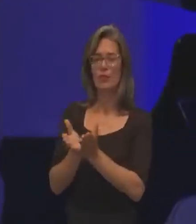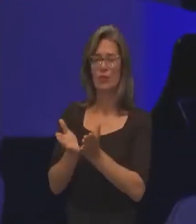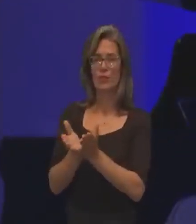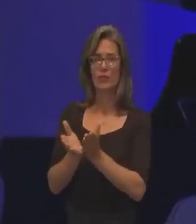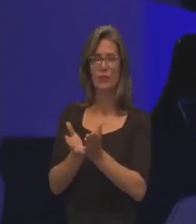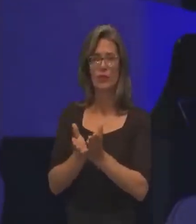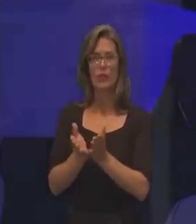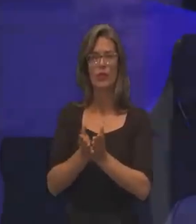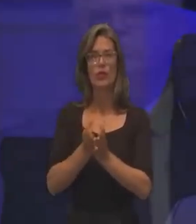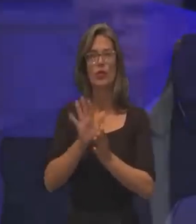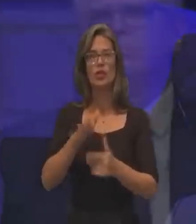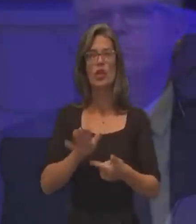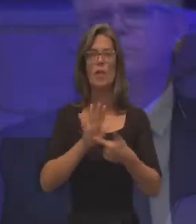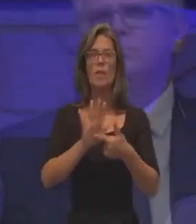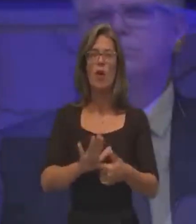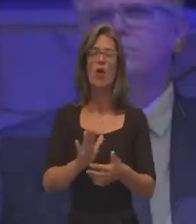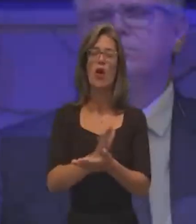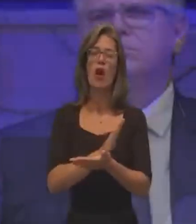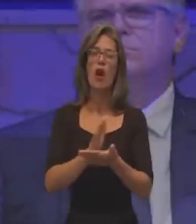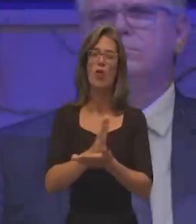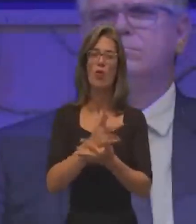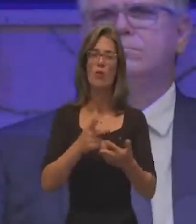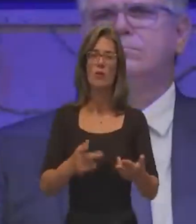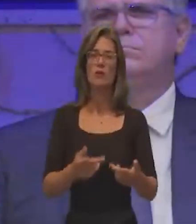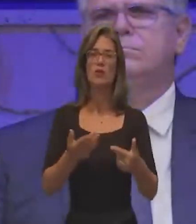nos aponta aqui,